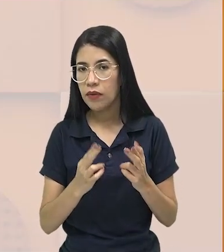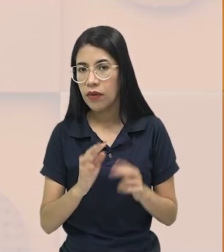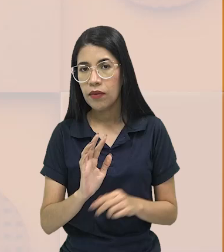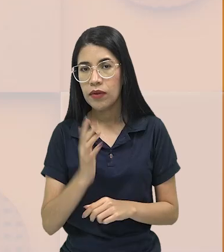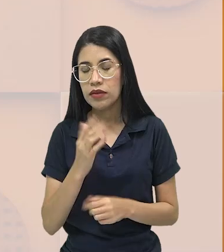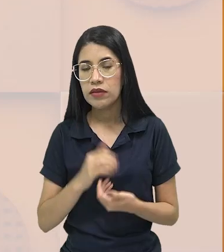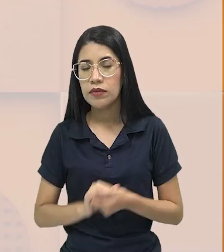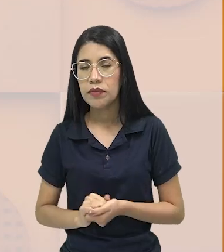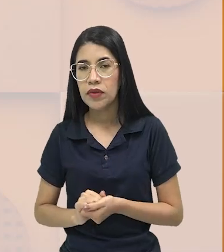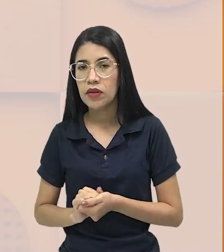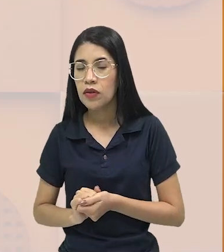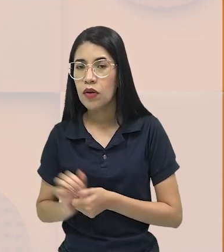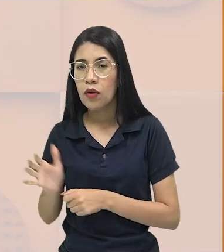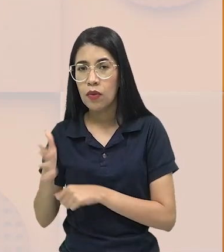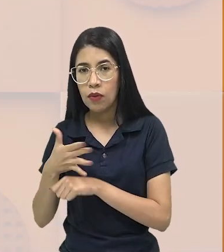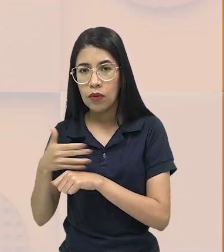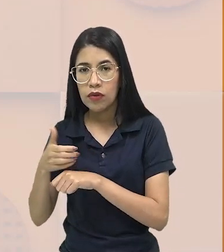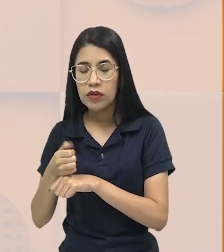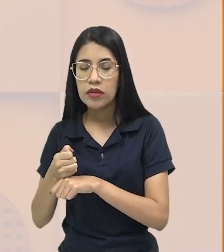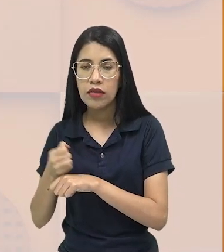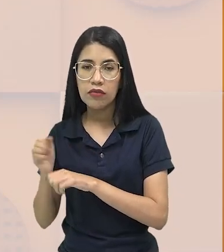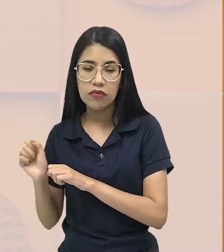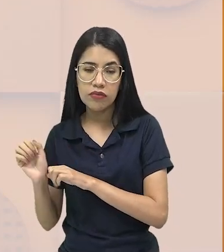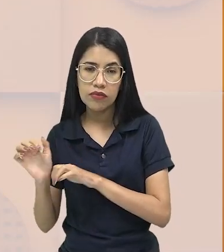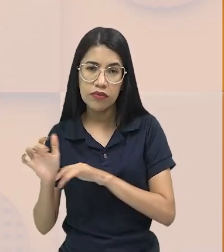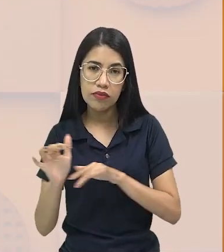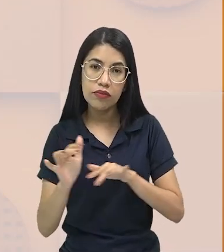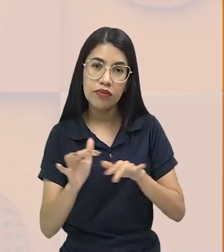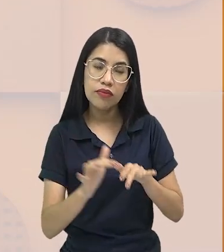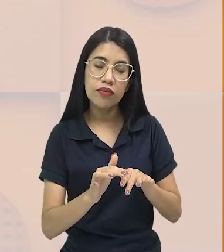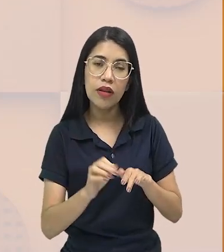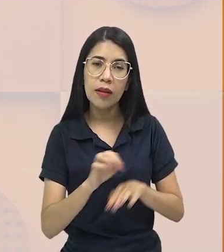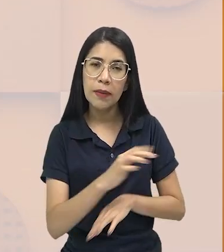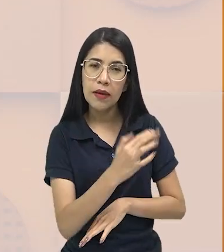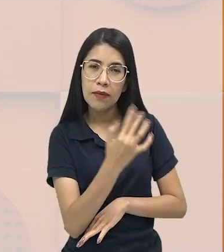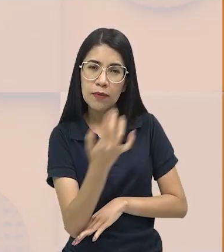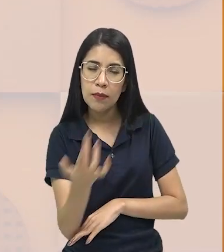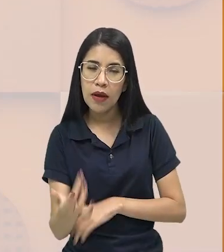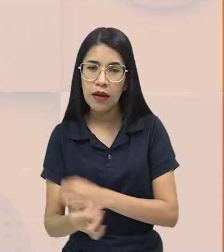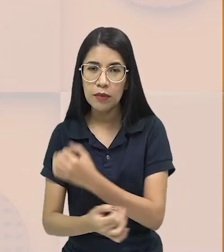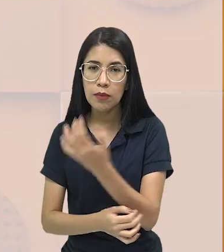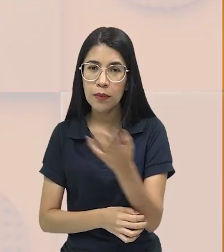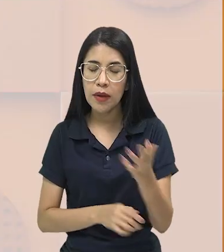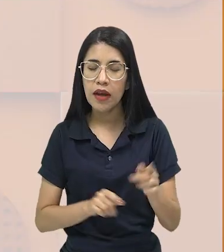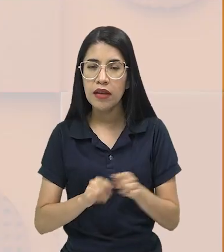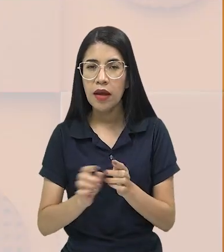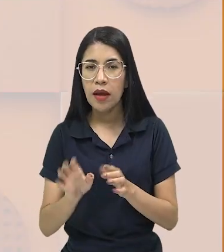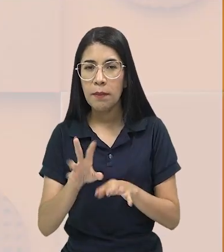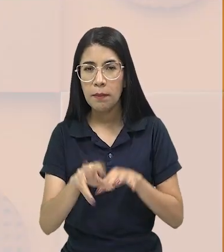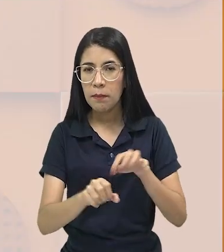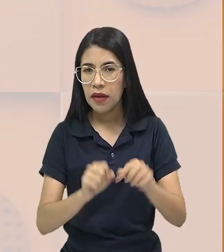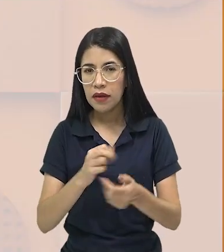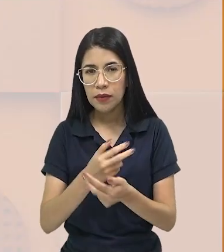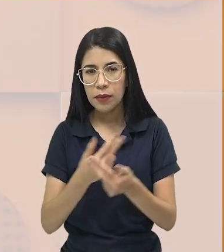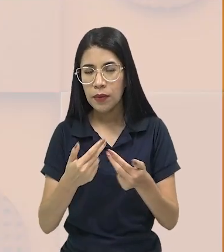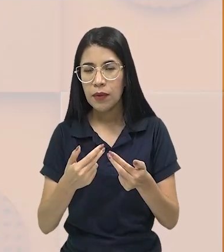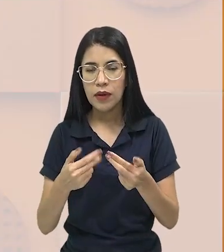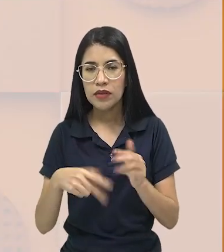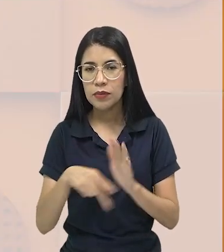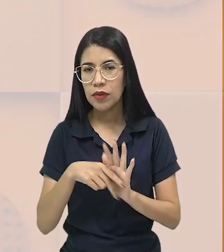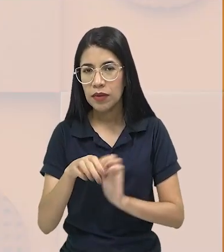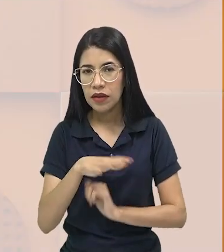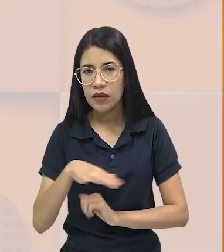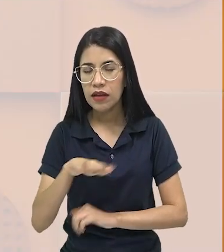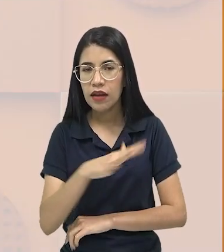colonizador chega, ocupando os espaços, derrubando a floresta, explorando o que tinha para explorar. Então, muitas vezes nós vamos